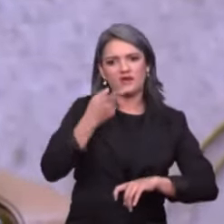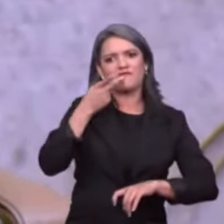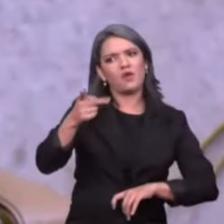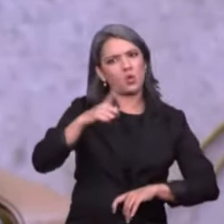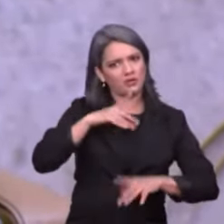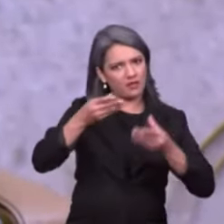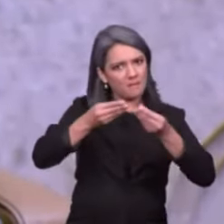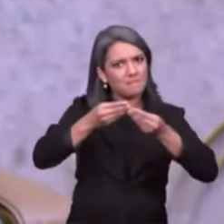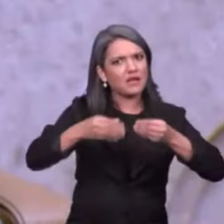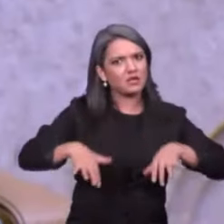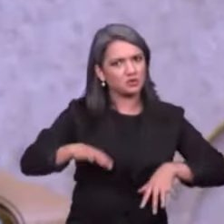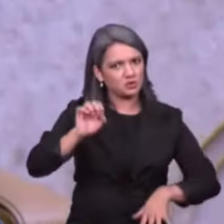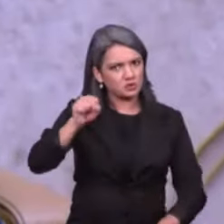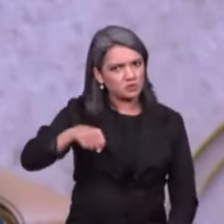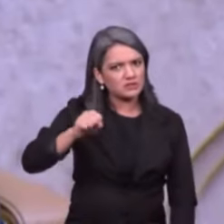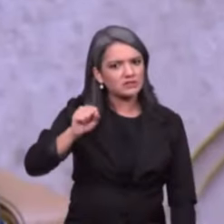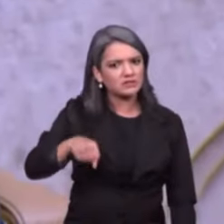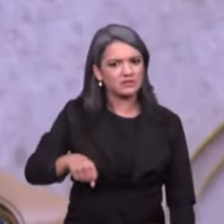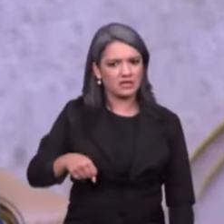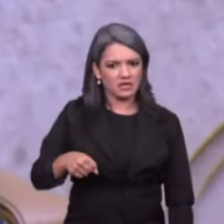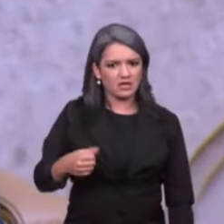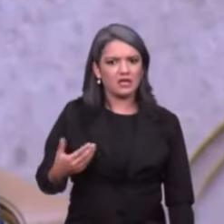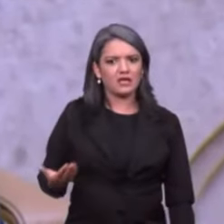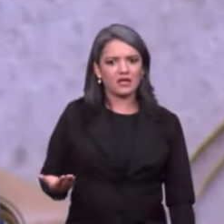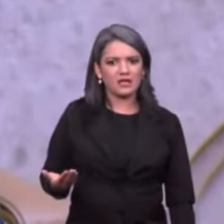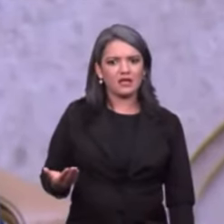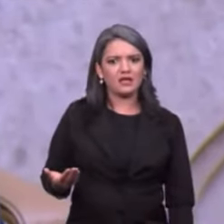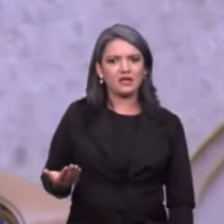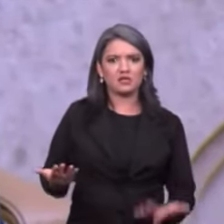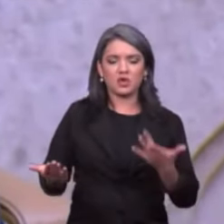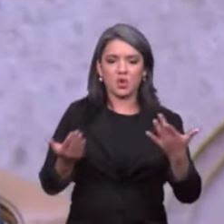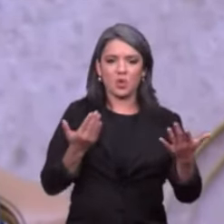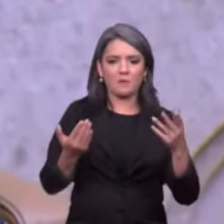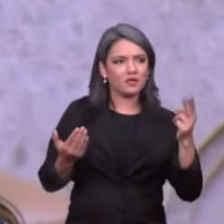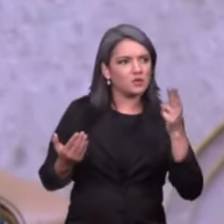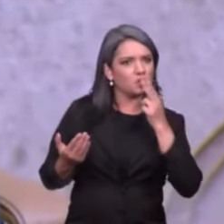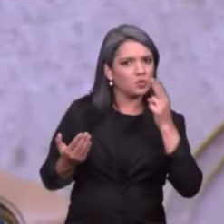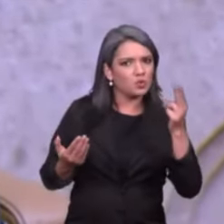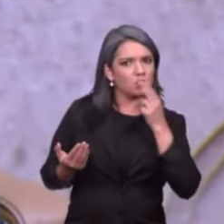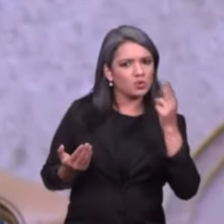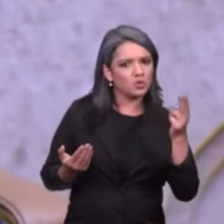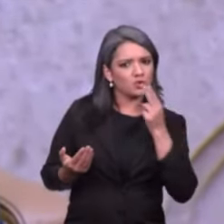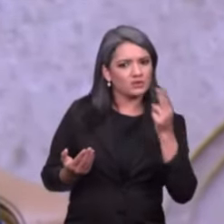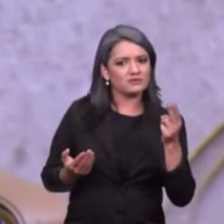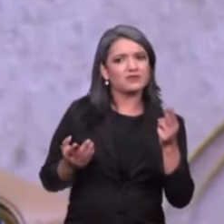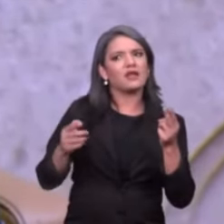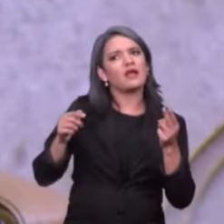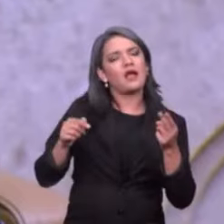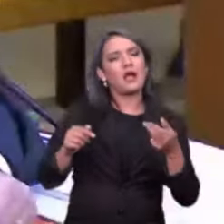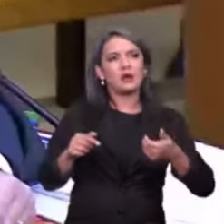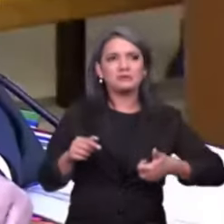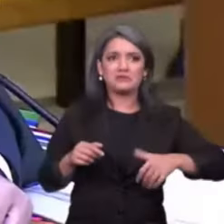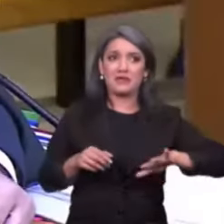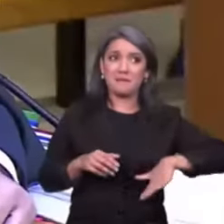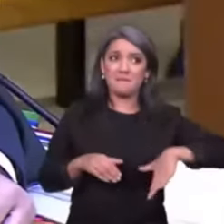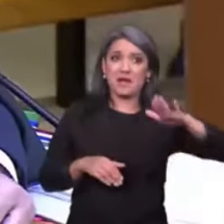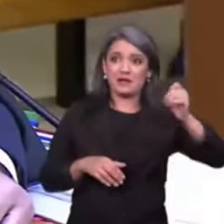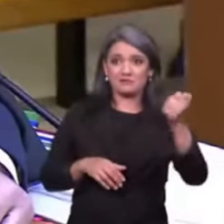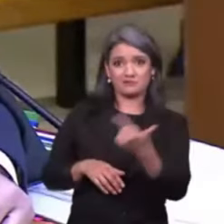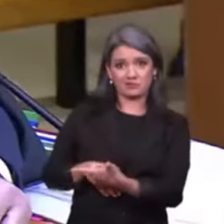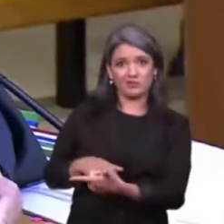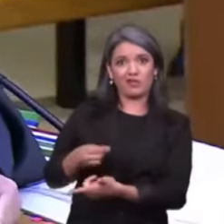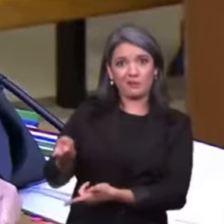causa. Talvez menos do que o cigarro, essa que é a discussão, mas algum tipo de dano causa. O que